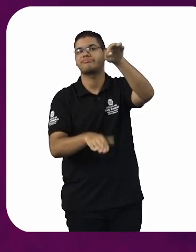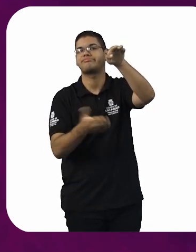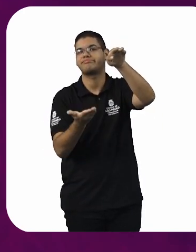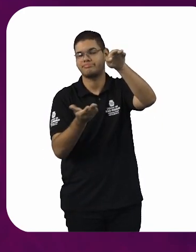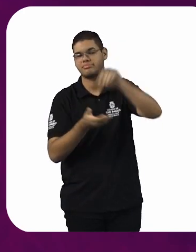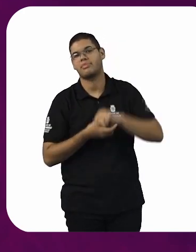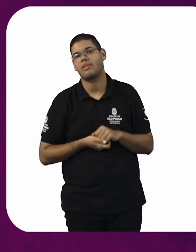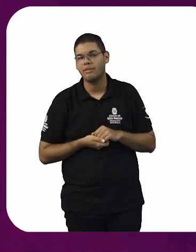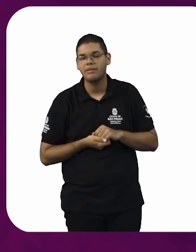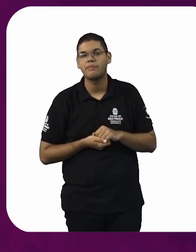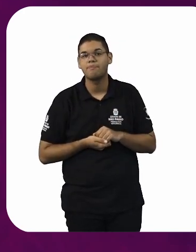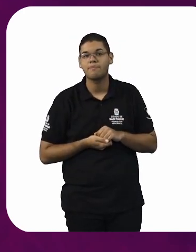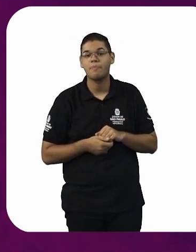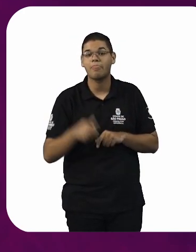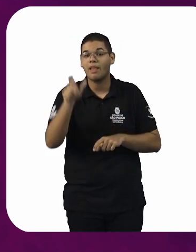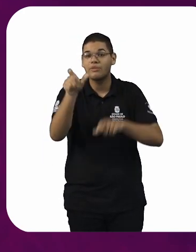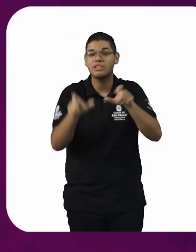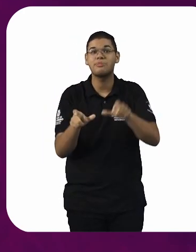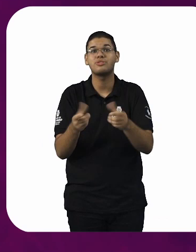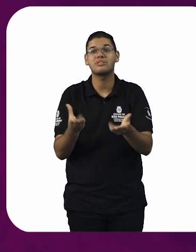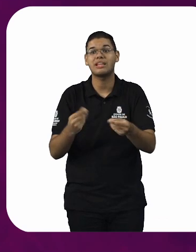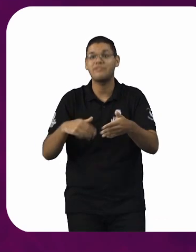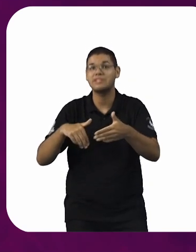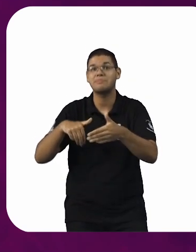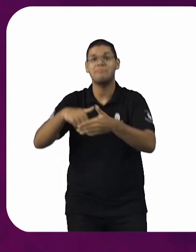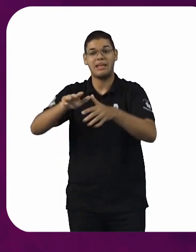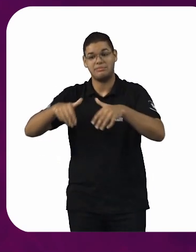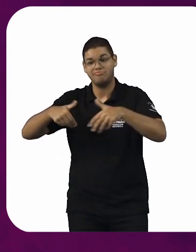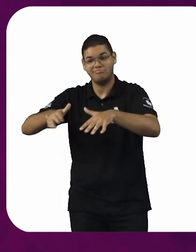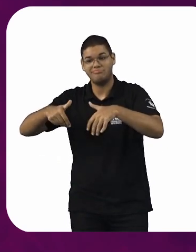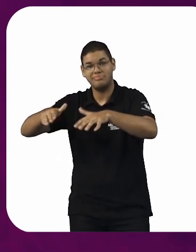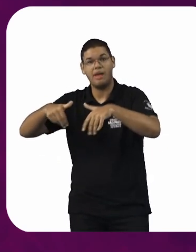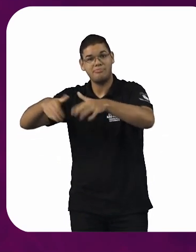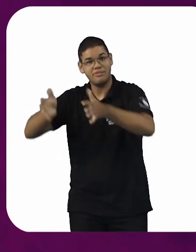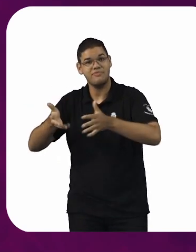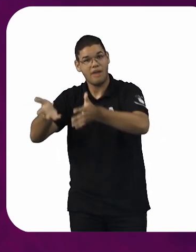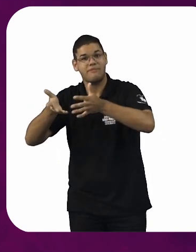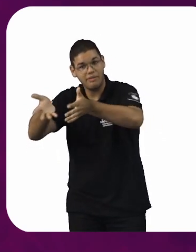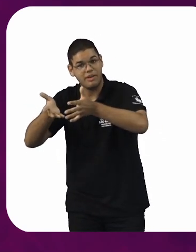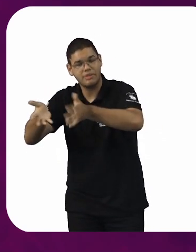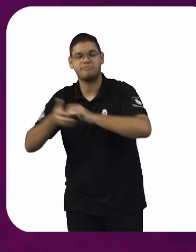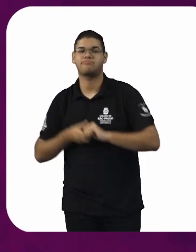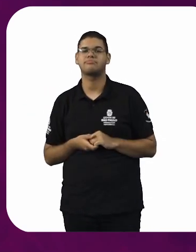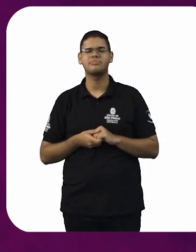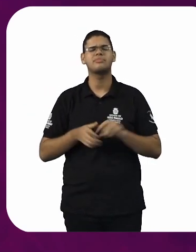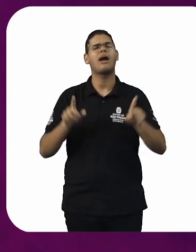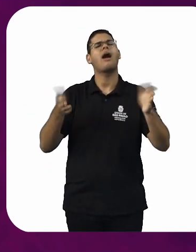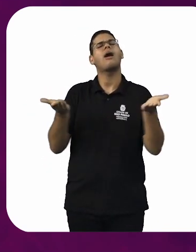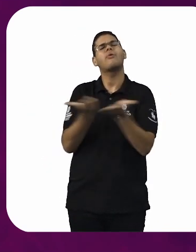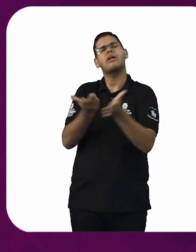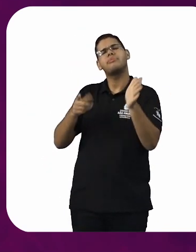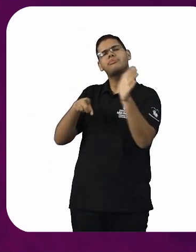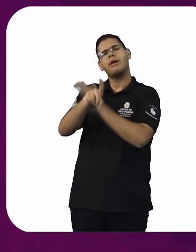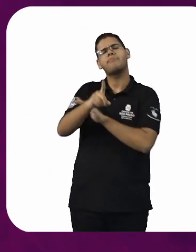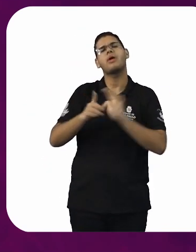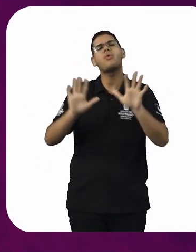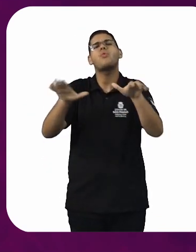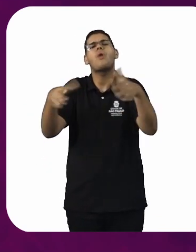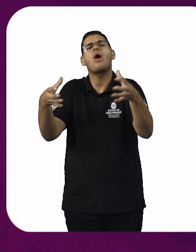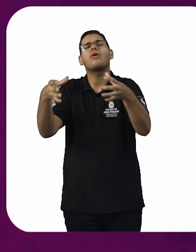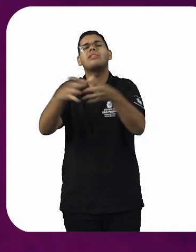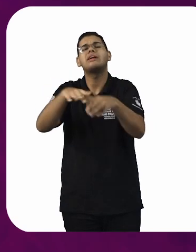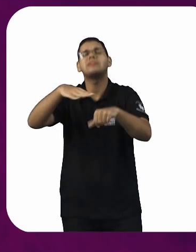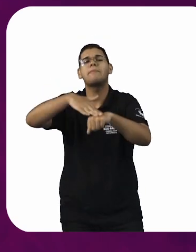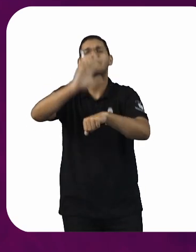foram cada vez mais empurradas para as margens. Aí, se a gente falar onde está a classe mais pobre da sociedade, ela está